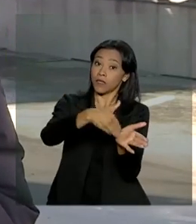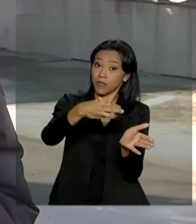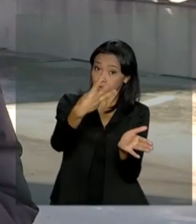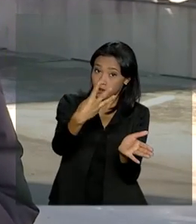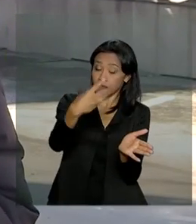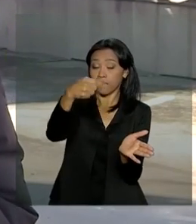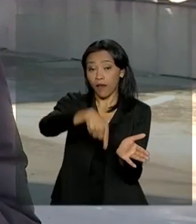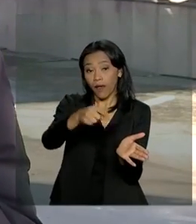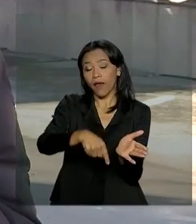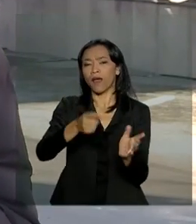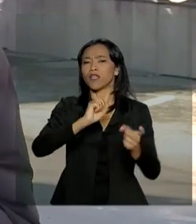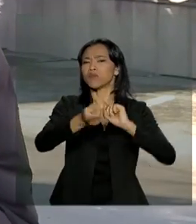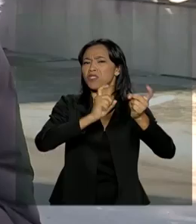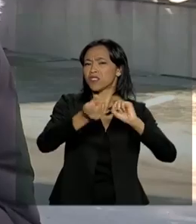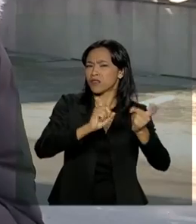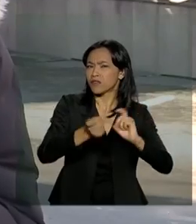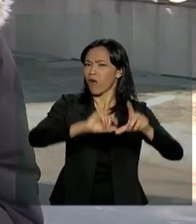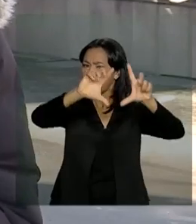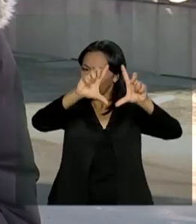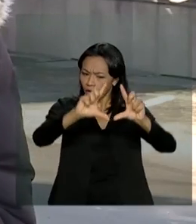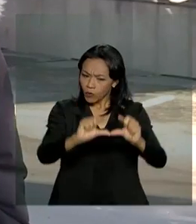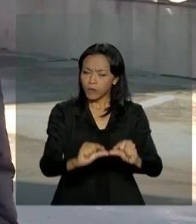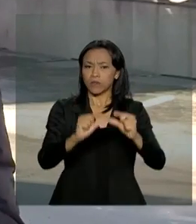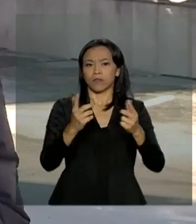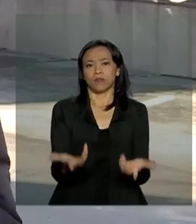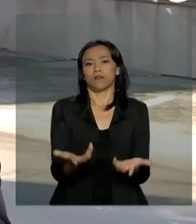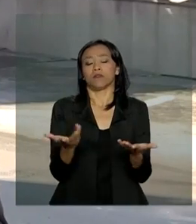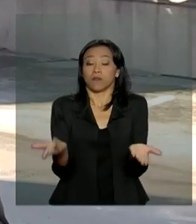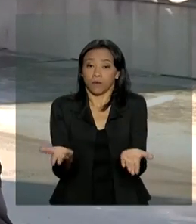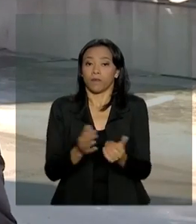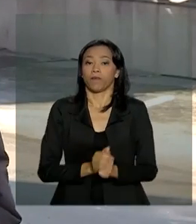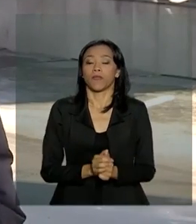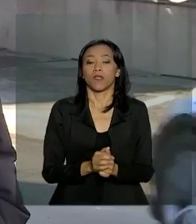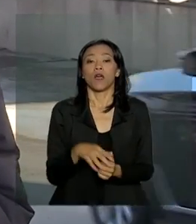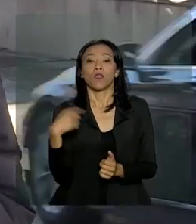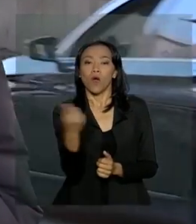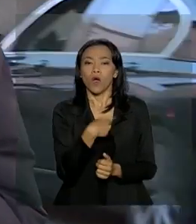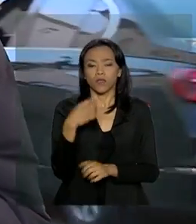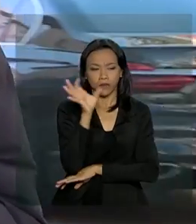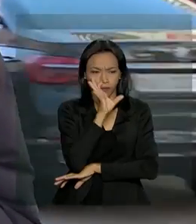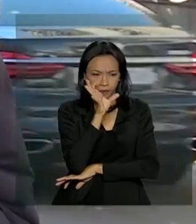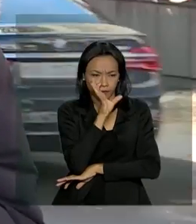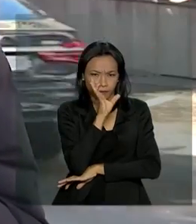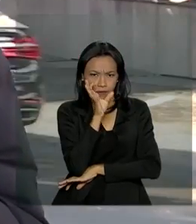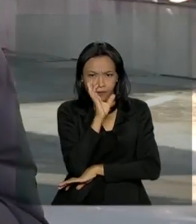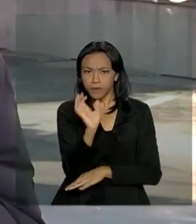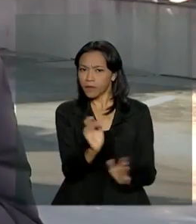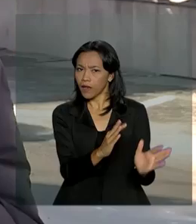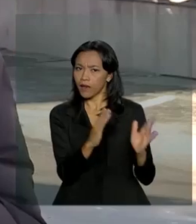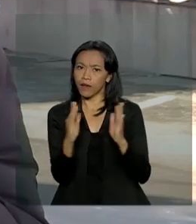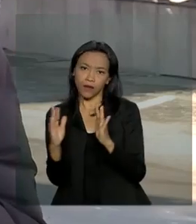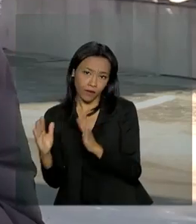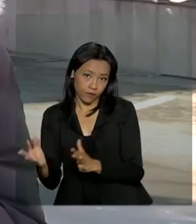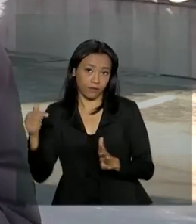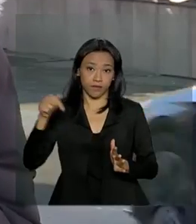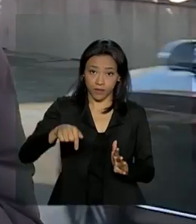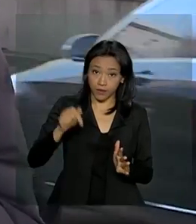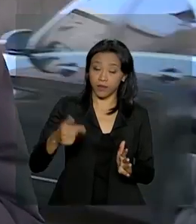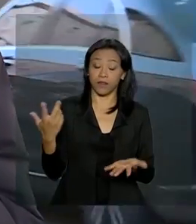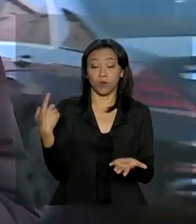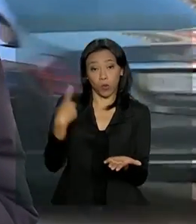seja, o enxugamento da máquina pública. Paulo, então, a gente continua acompanhando aqui a agenda do presidente Jair Bolsonaro.